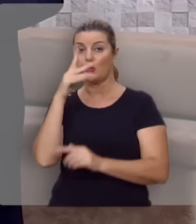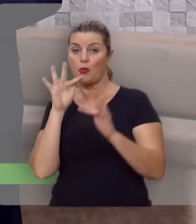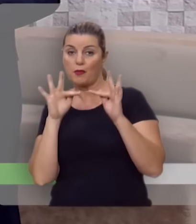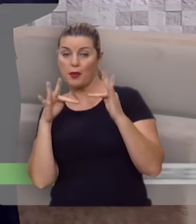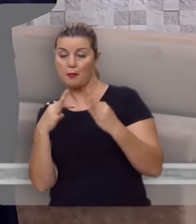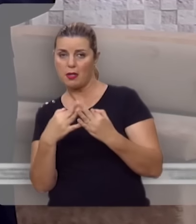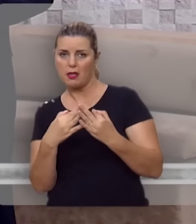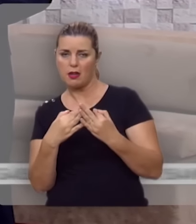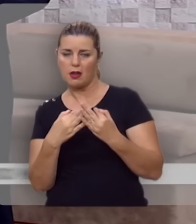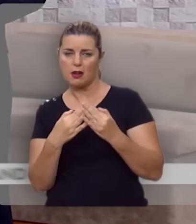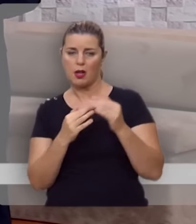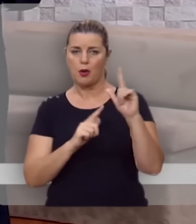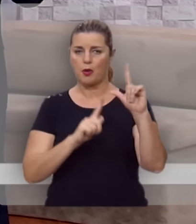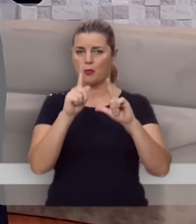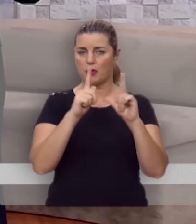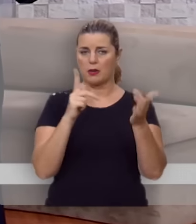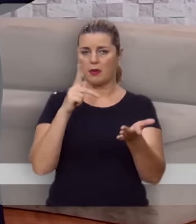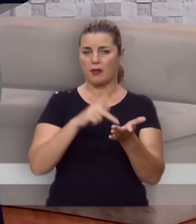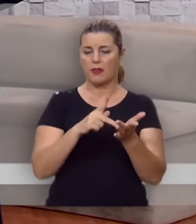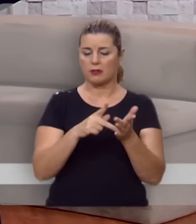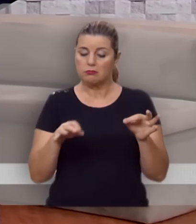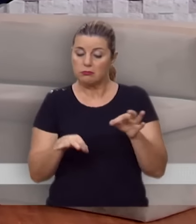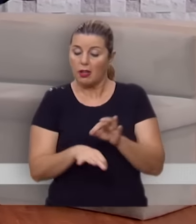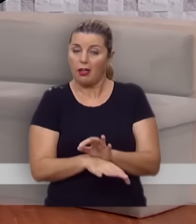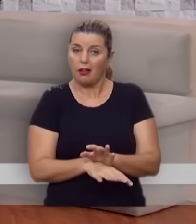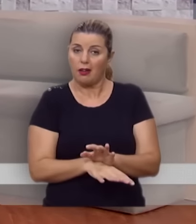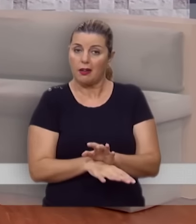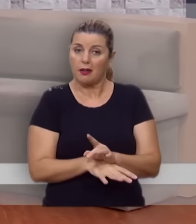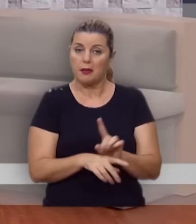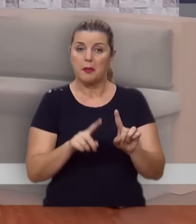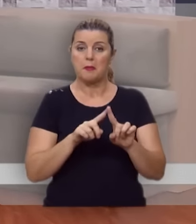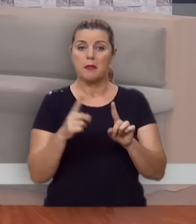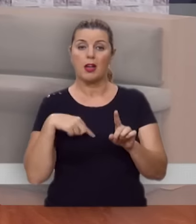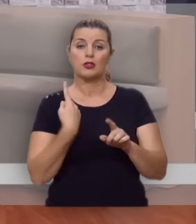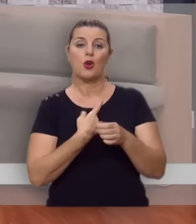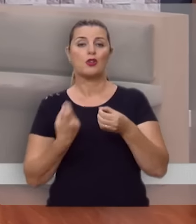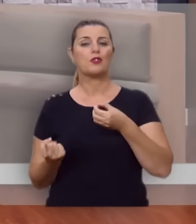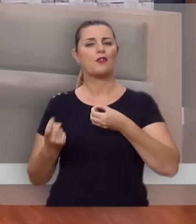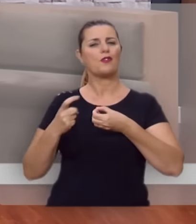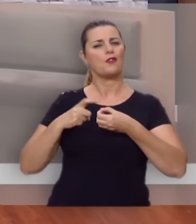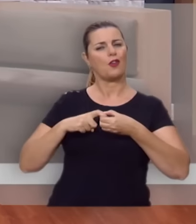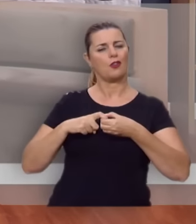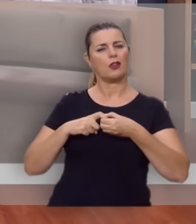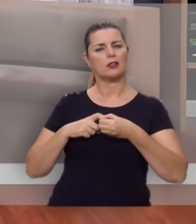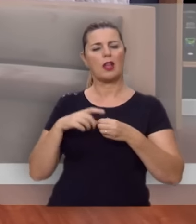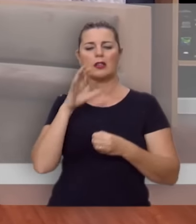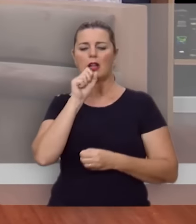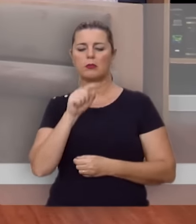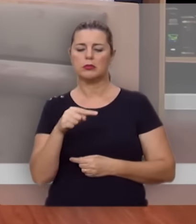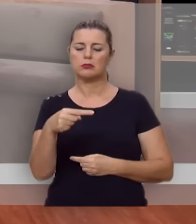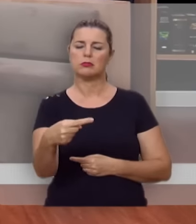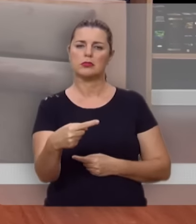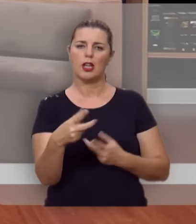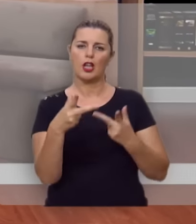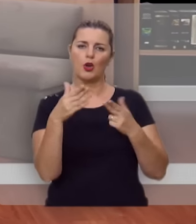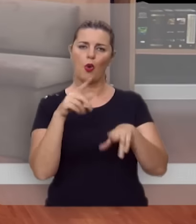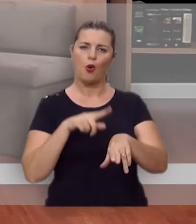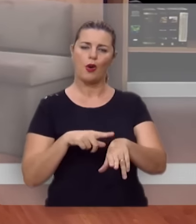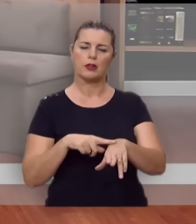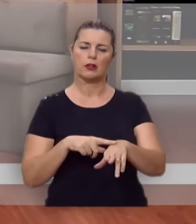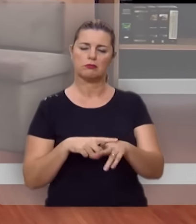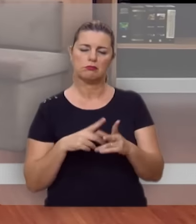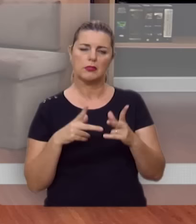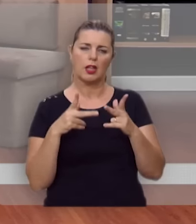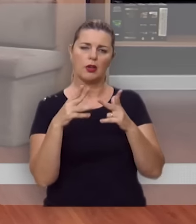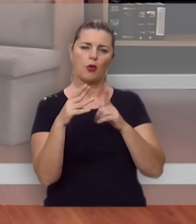a sua família. O programa Verdade e Vida está encerrando, mas nós voltaremos, se Deus quiser, no próximo sábado, neste